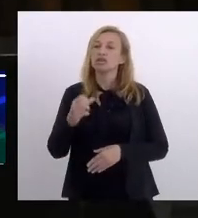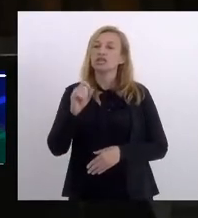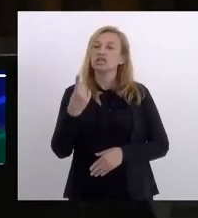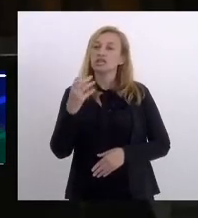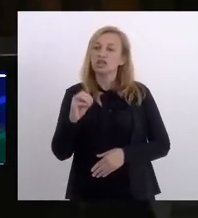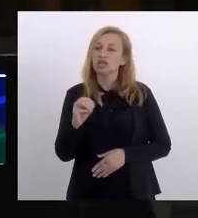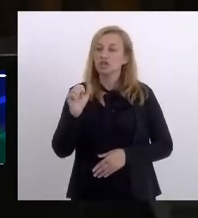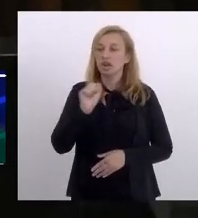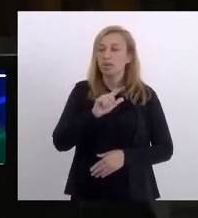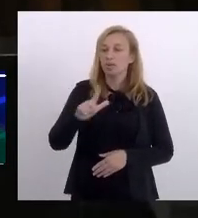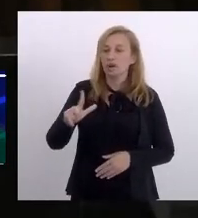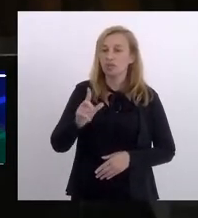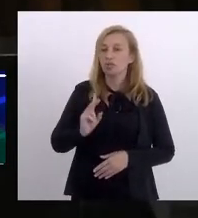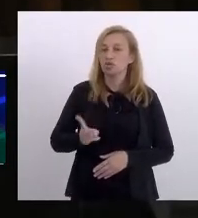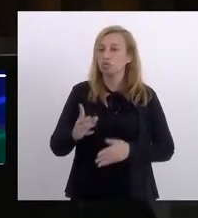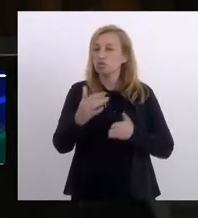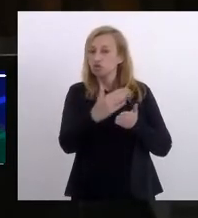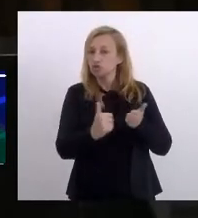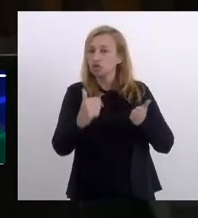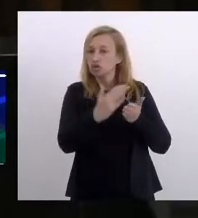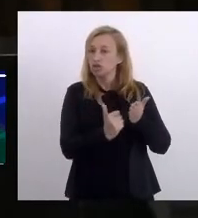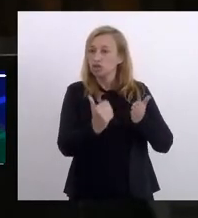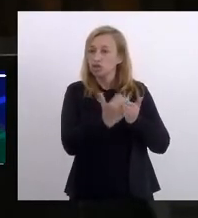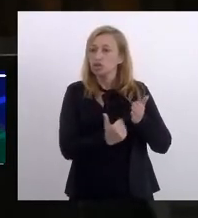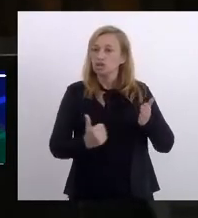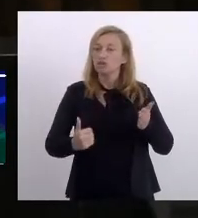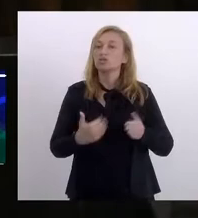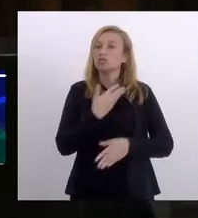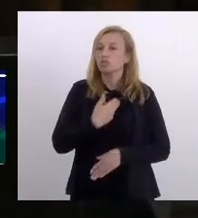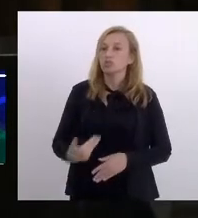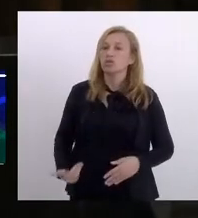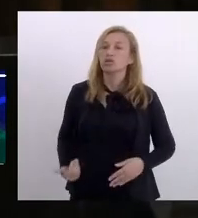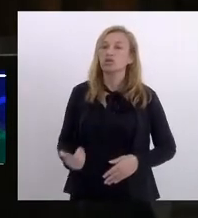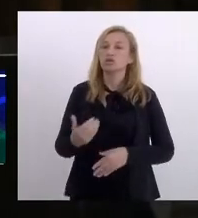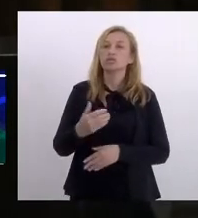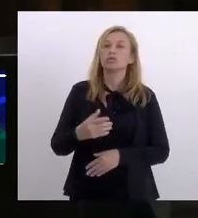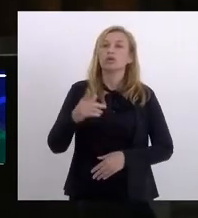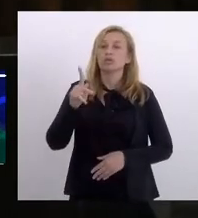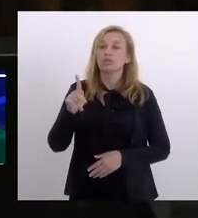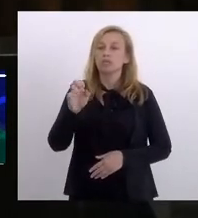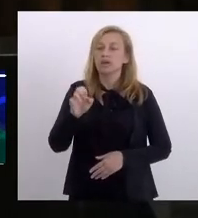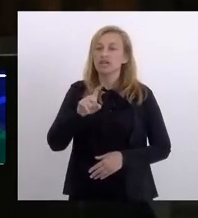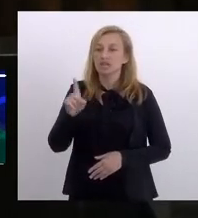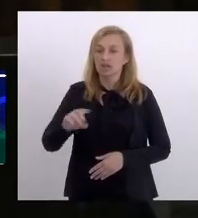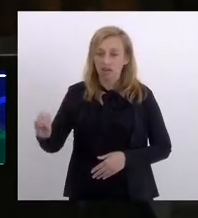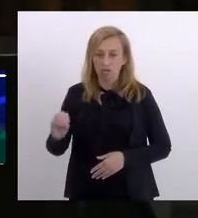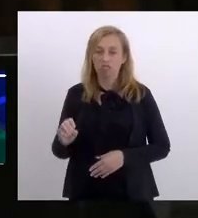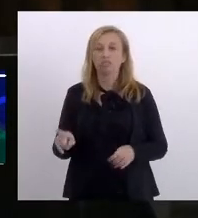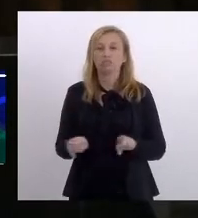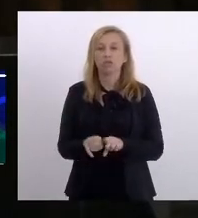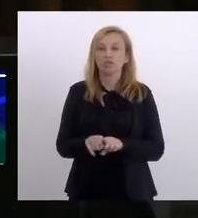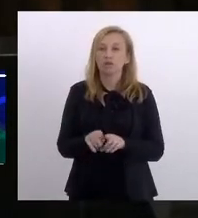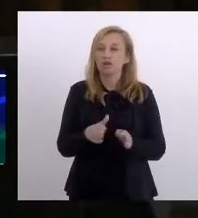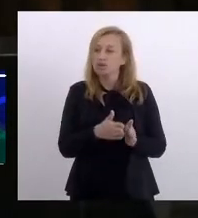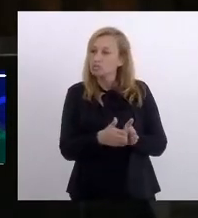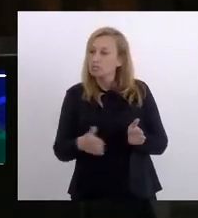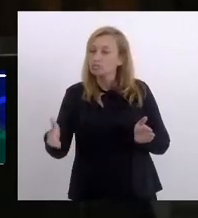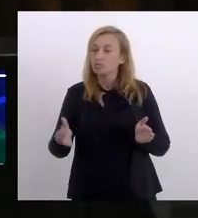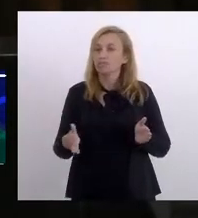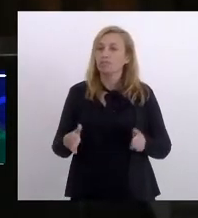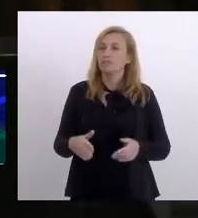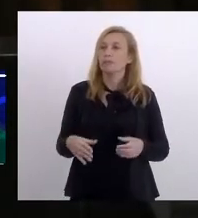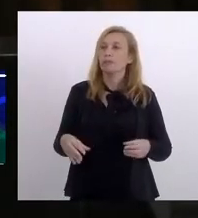e continuaram sendo retirados ao longo do governo de Luiz Fernando Pezão. Esse processo